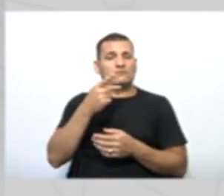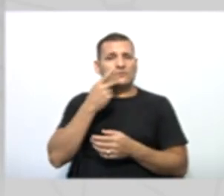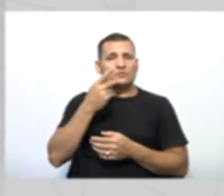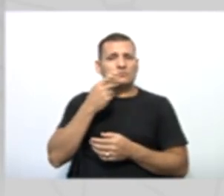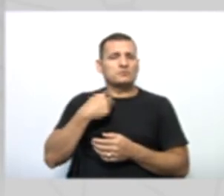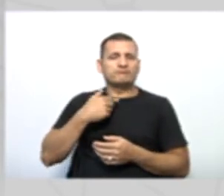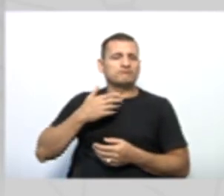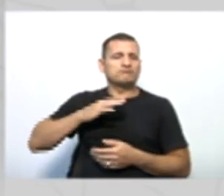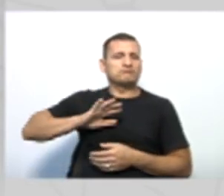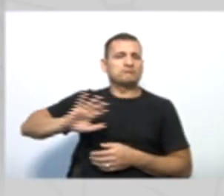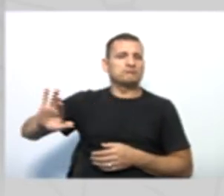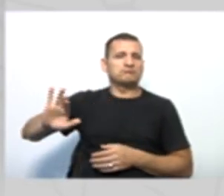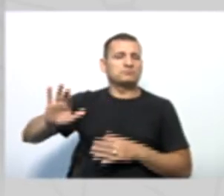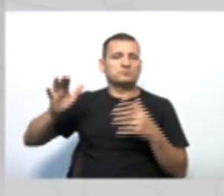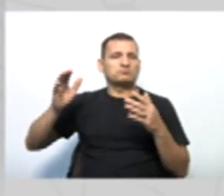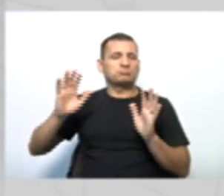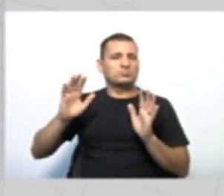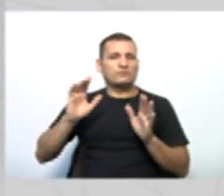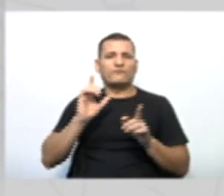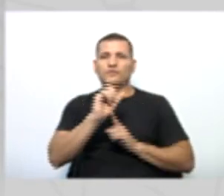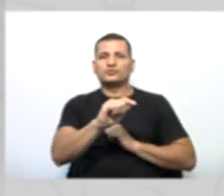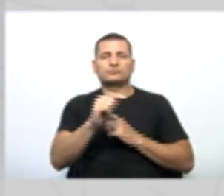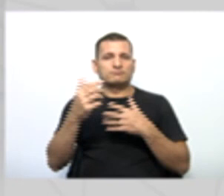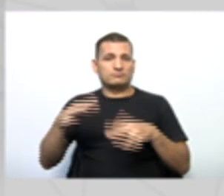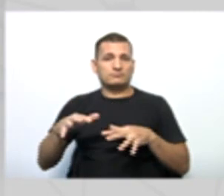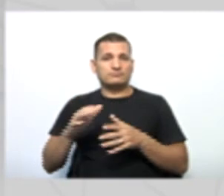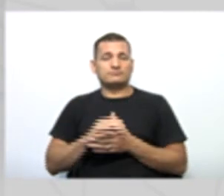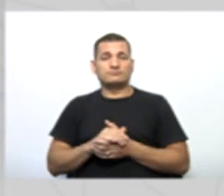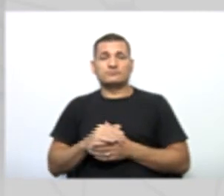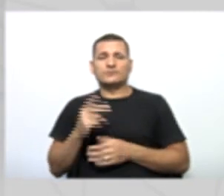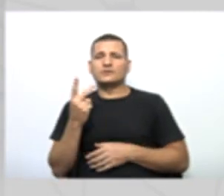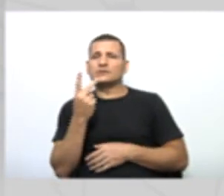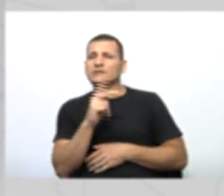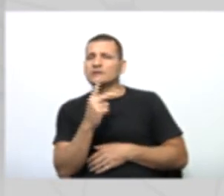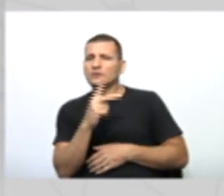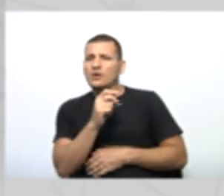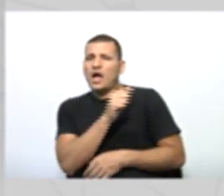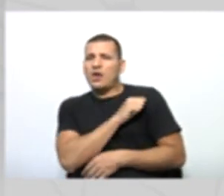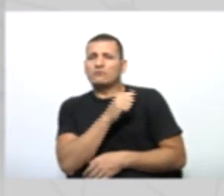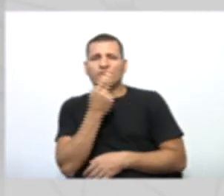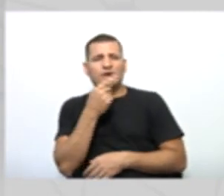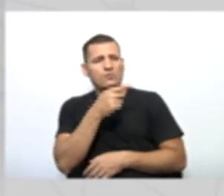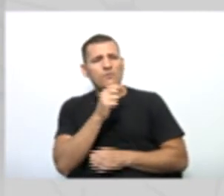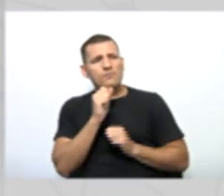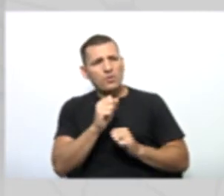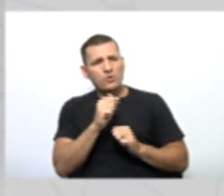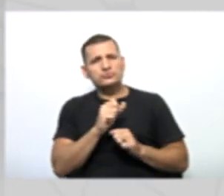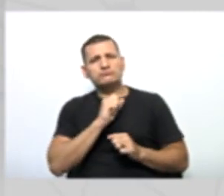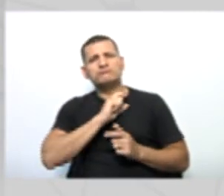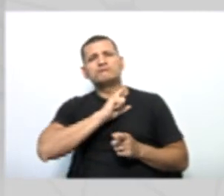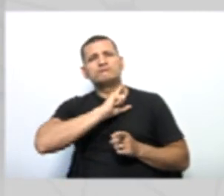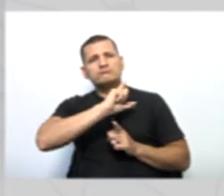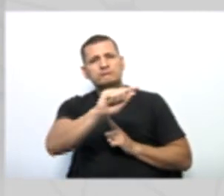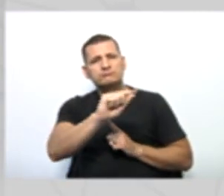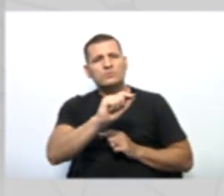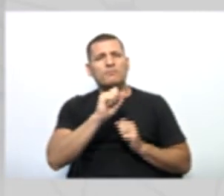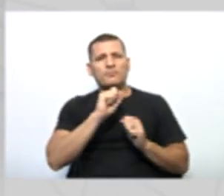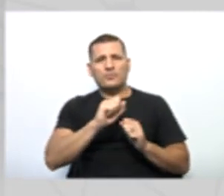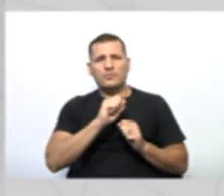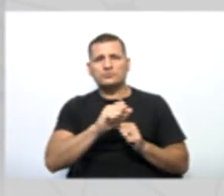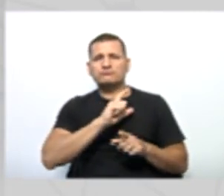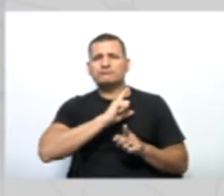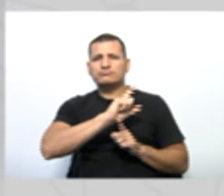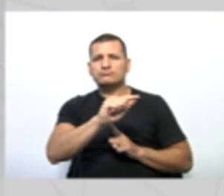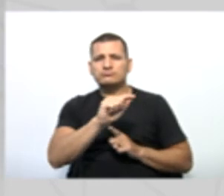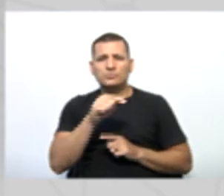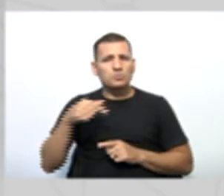da condenação de morte. Os discípulos dele propõem, Sócrates, vamos fugir, ninguém está olhando, vamos dar uma escapada que aí ninguém